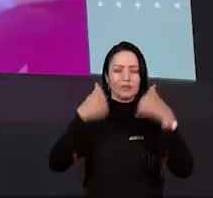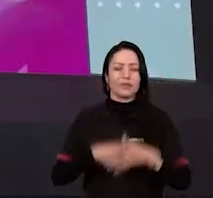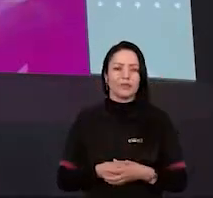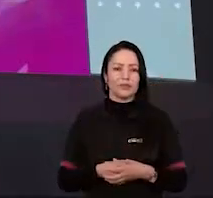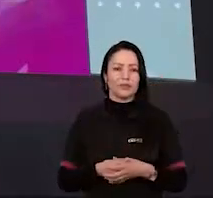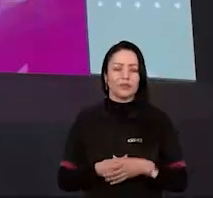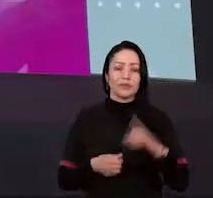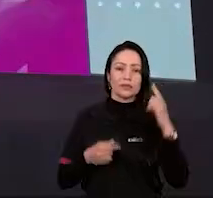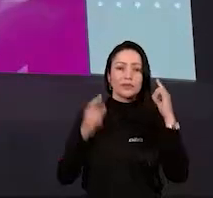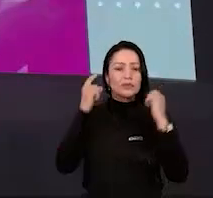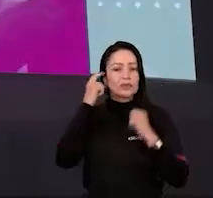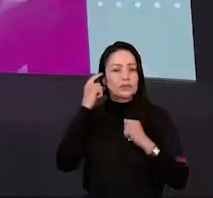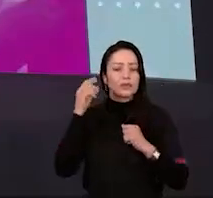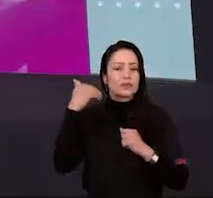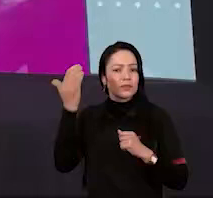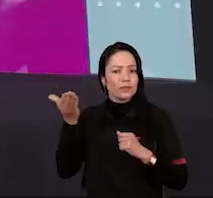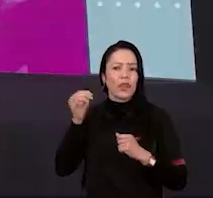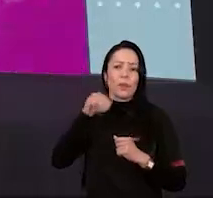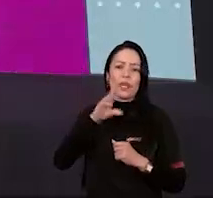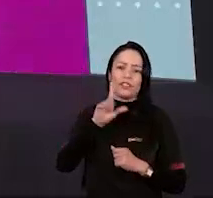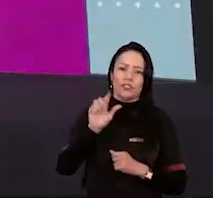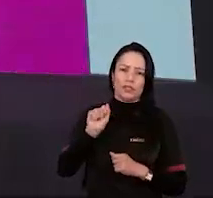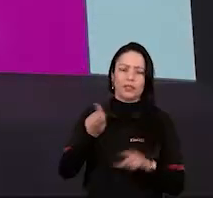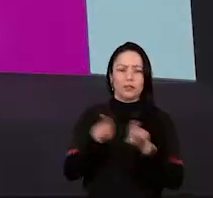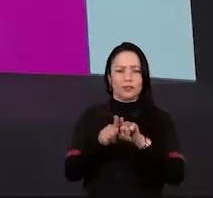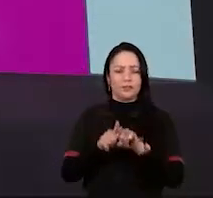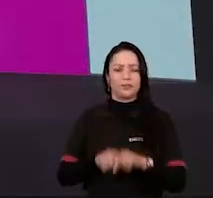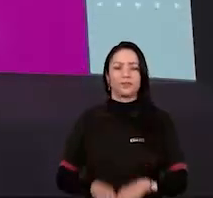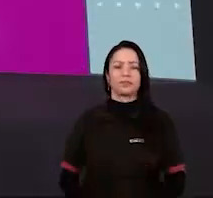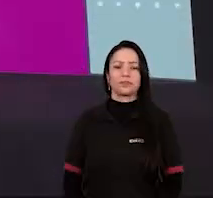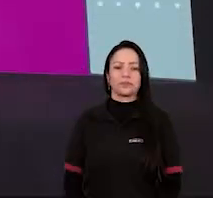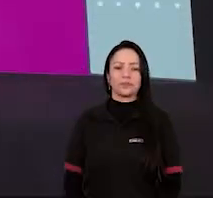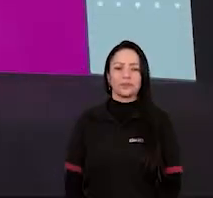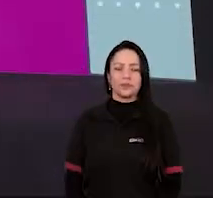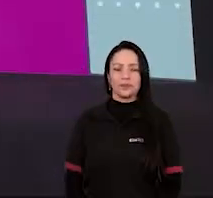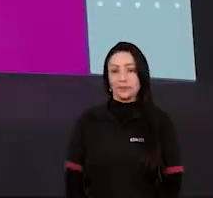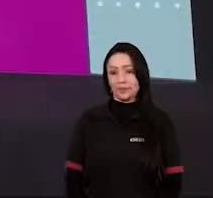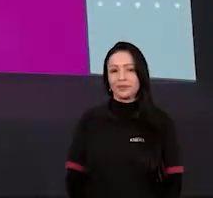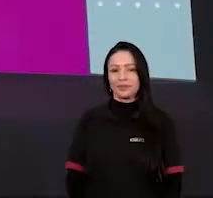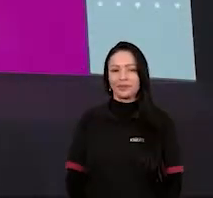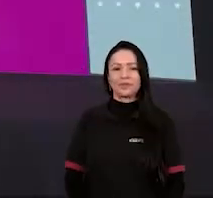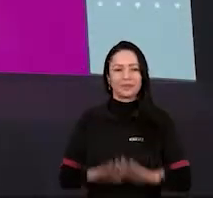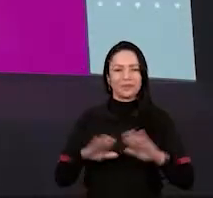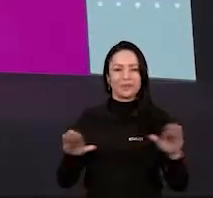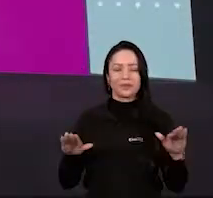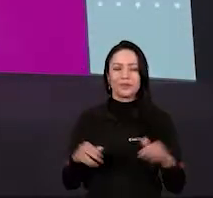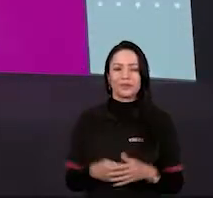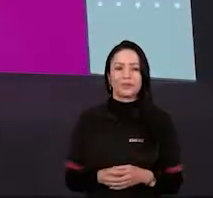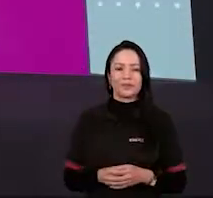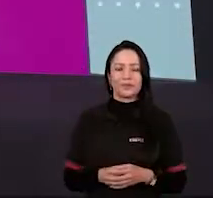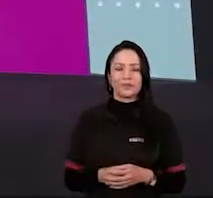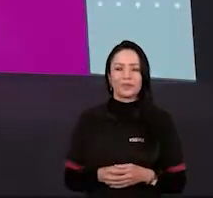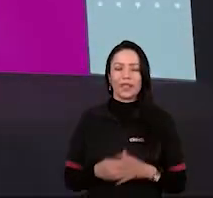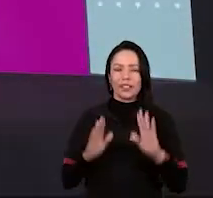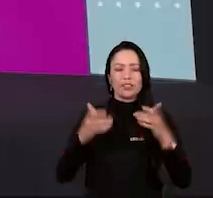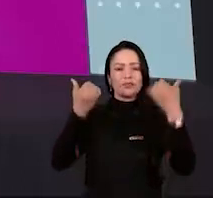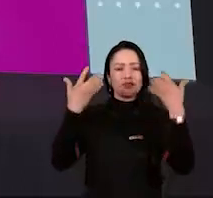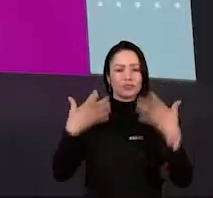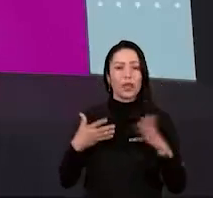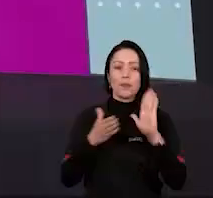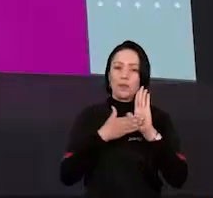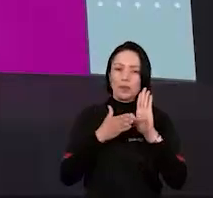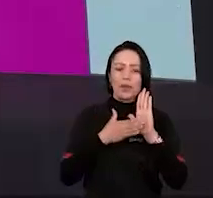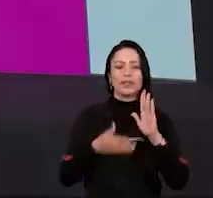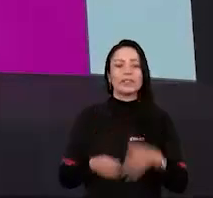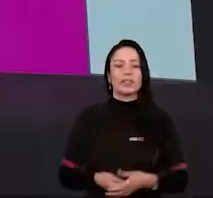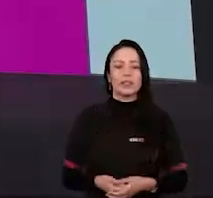prognóstico, tanto numa orelha externa como média, pensando no animal como um todo. É isso. Acho que a gente fez um passeio aí que a gente tinha se proposto,